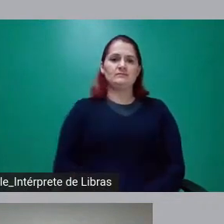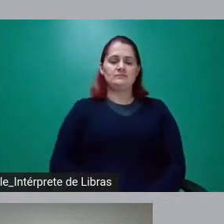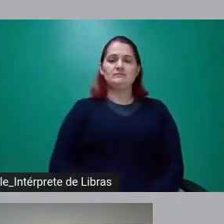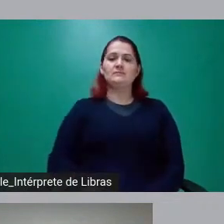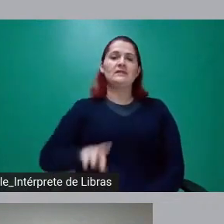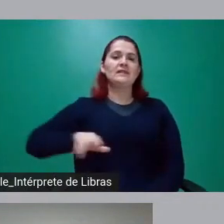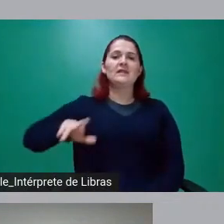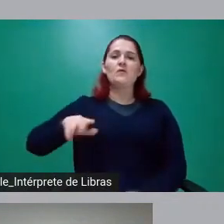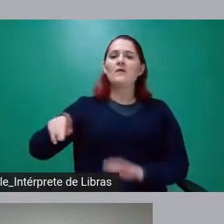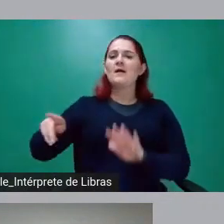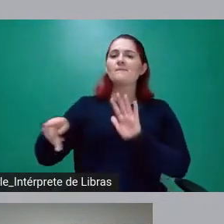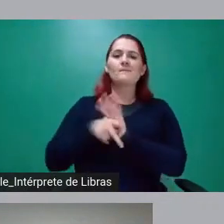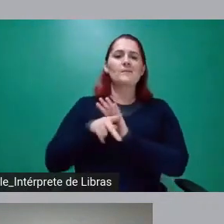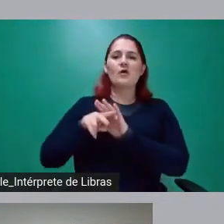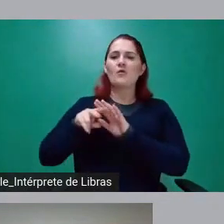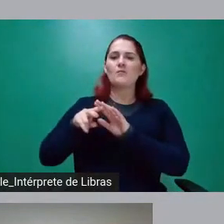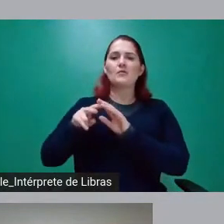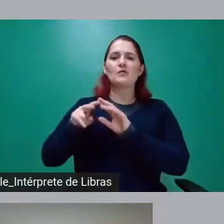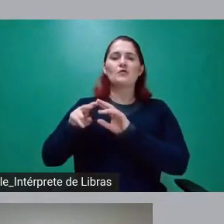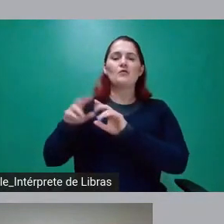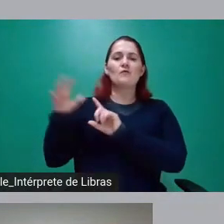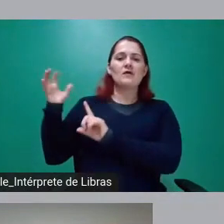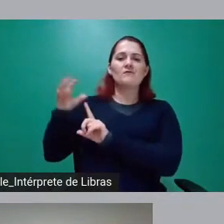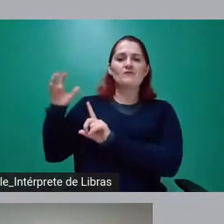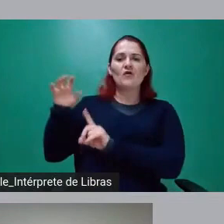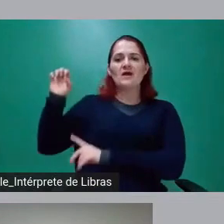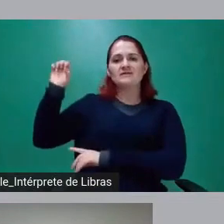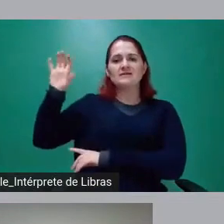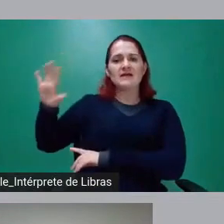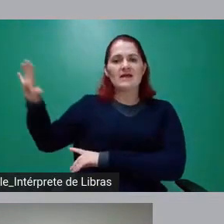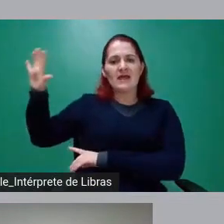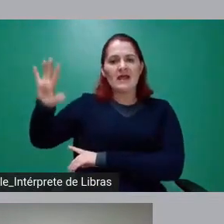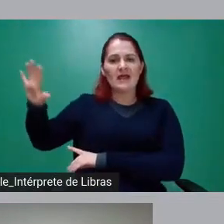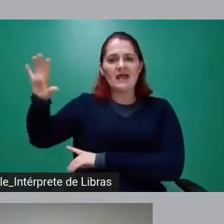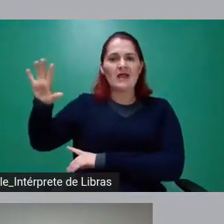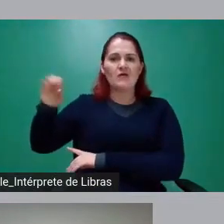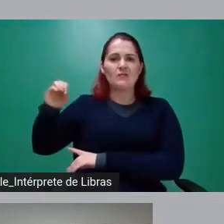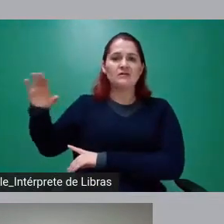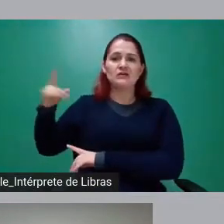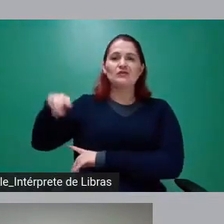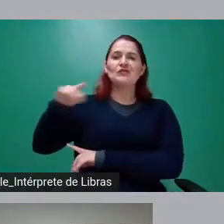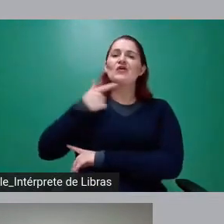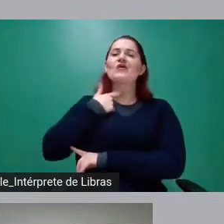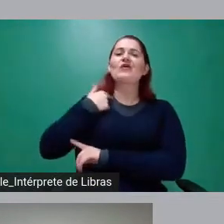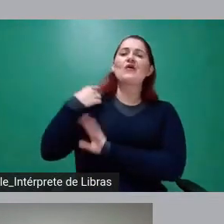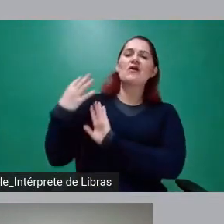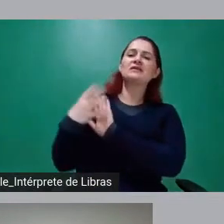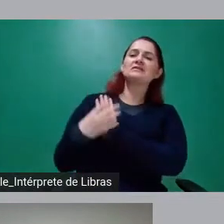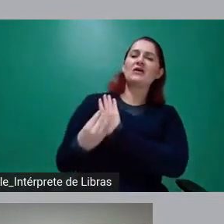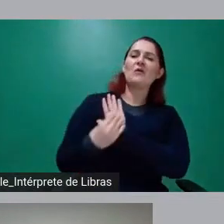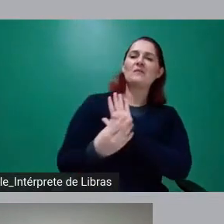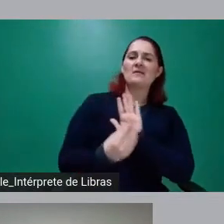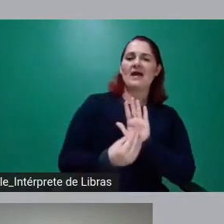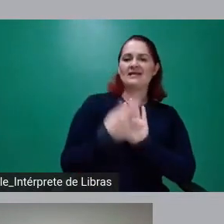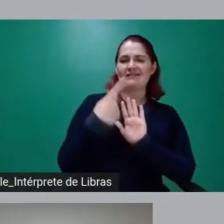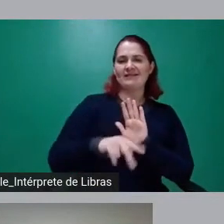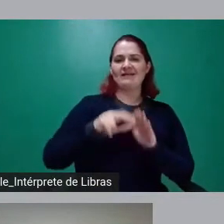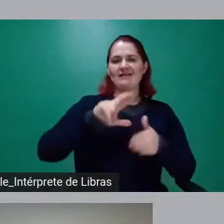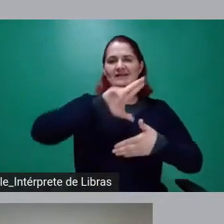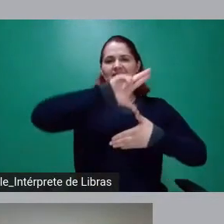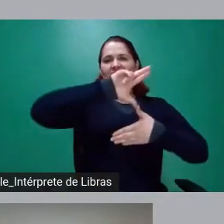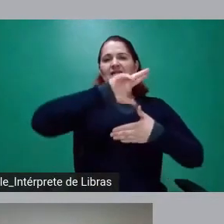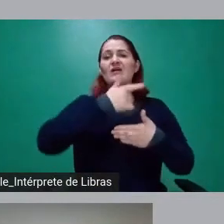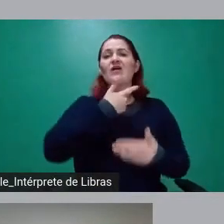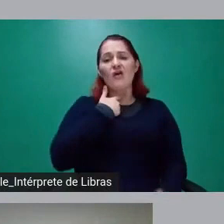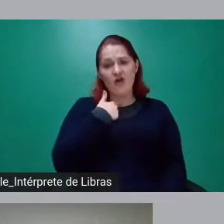cultural eurocêntrico ocidental, que nós gostamos muito dele, né? Nós gostamos de